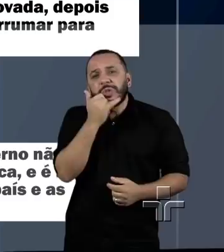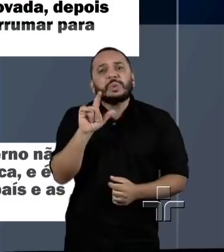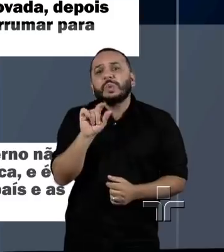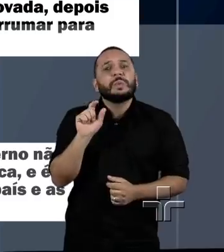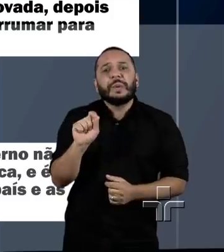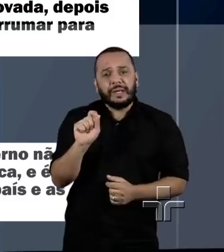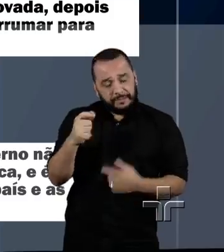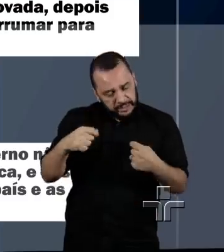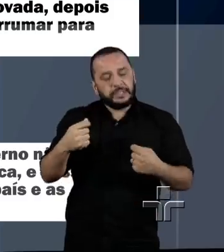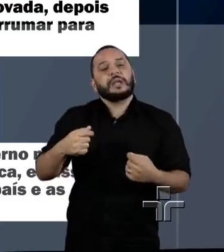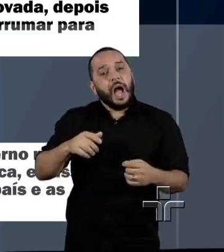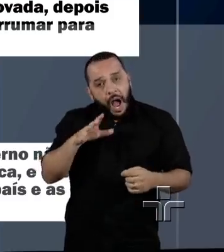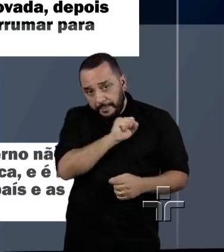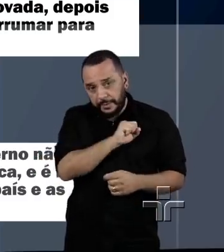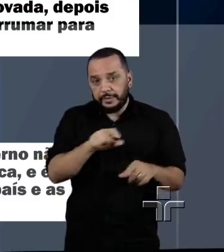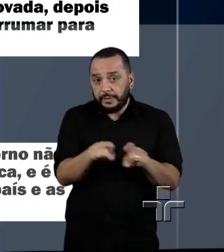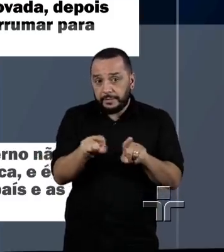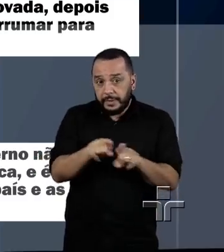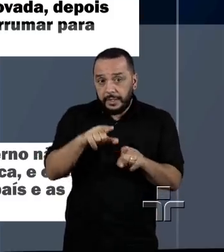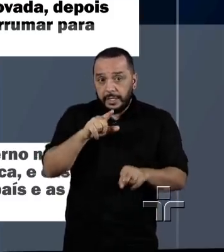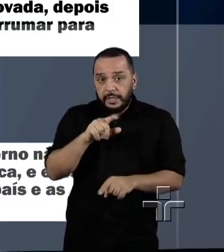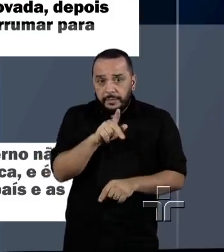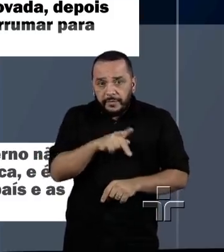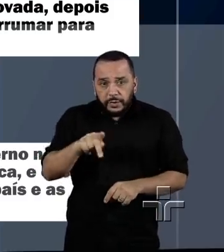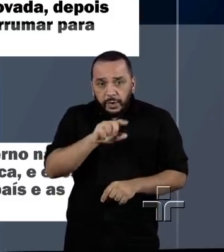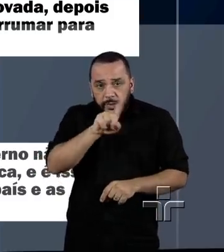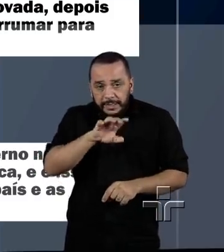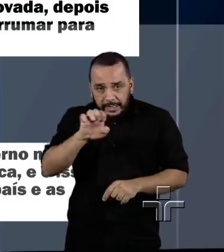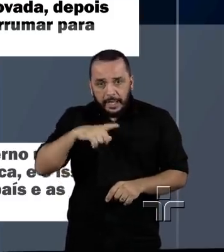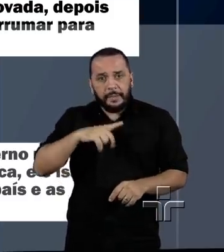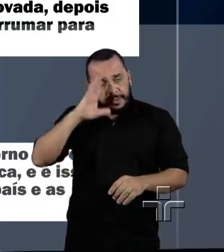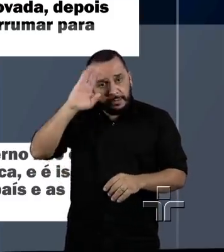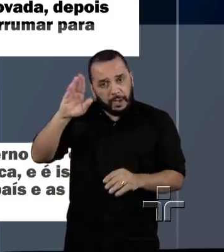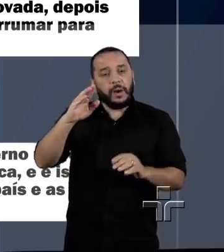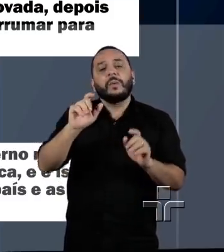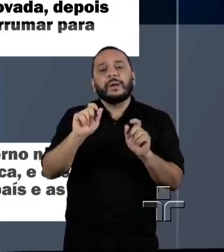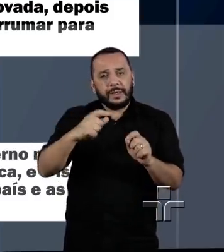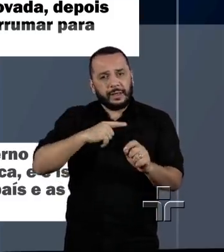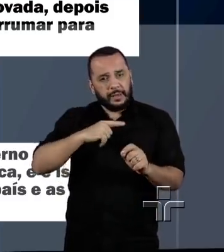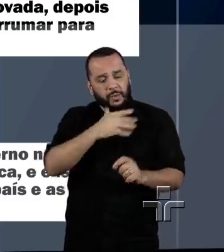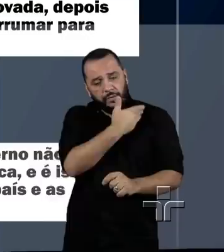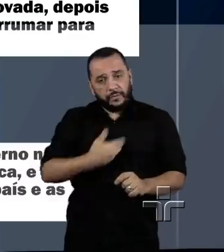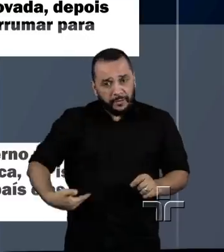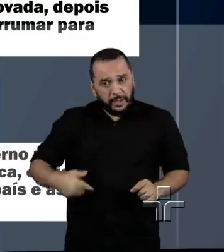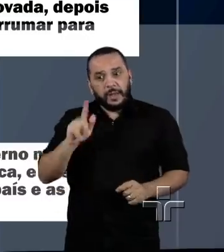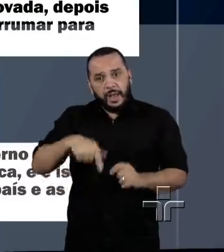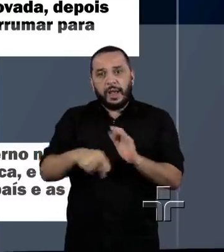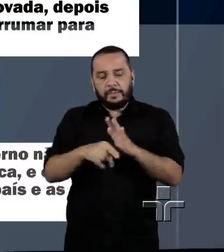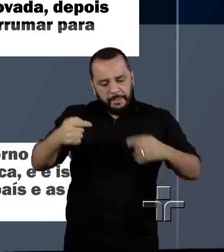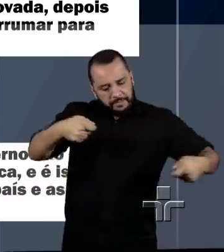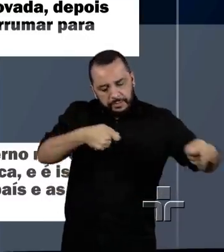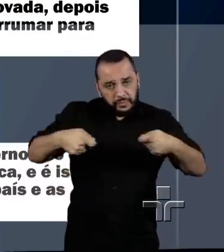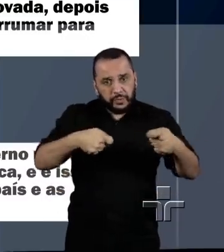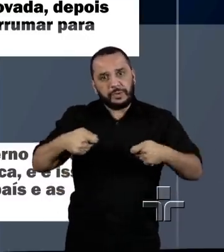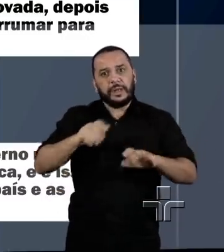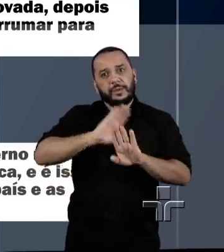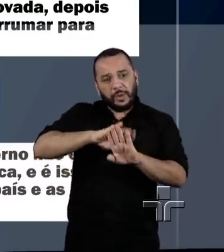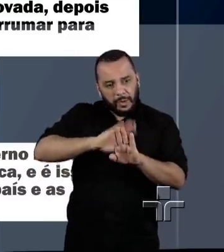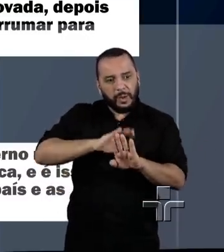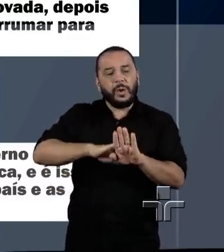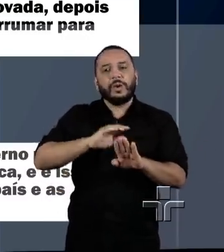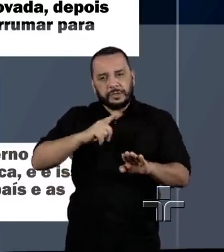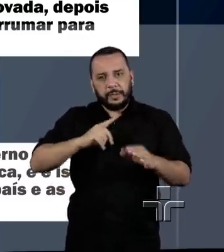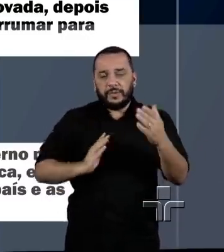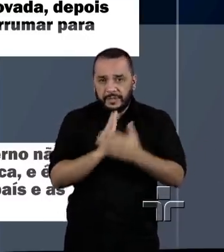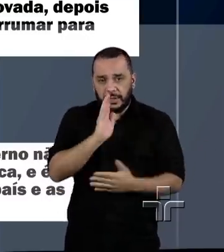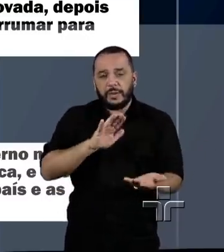Capaz. Professor Zé Du, a principal agenda do governo não é a reforma da Previdência, é a disputa ideológica. E é isso que trava o crescimento e o desenvolvimento do país e as aprovações